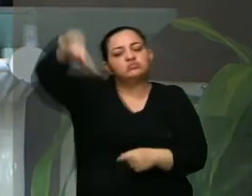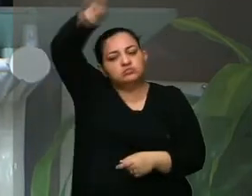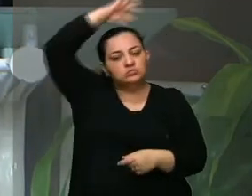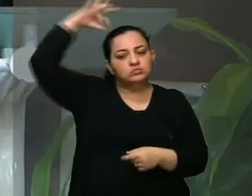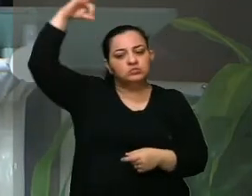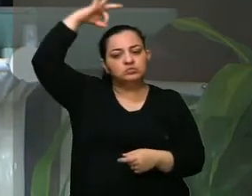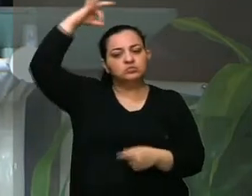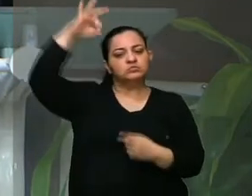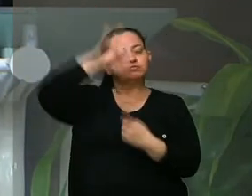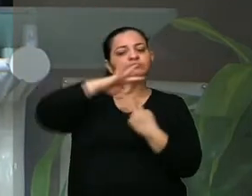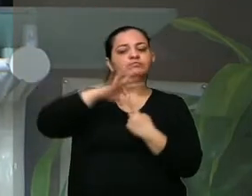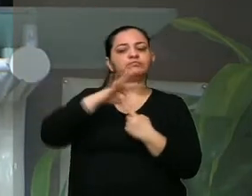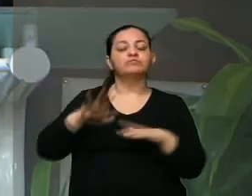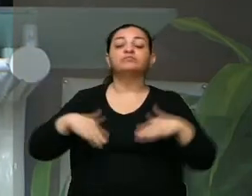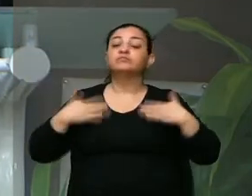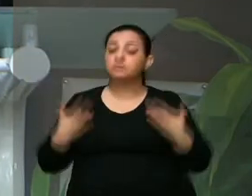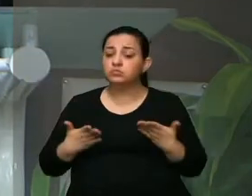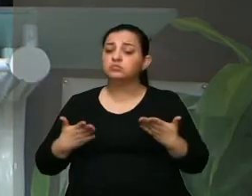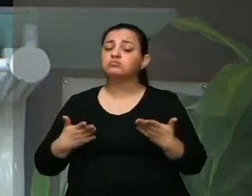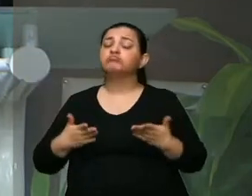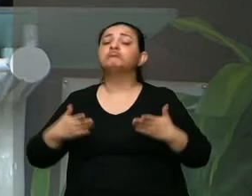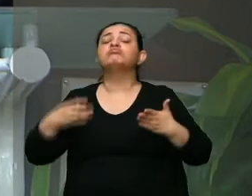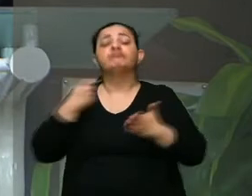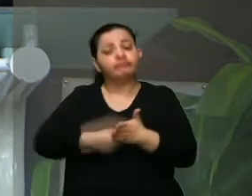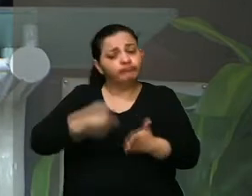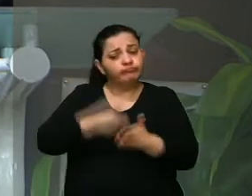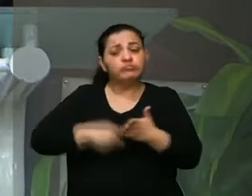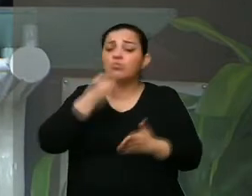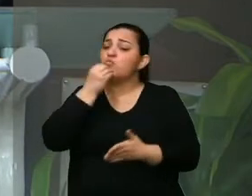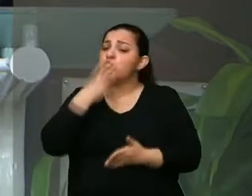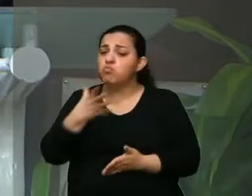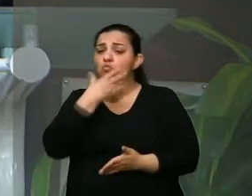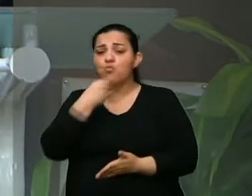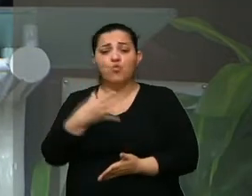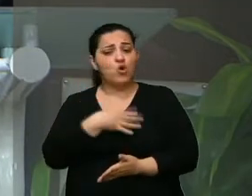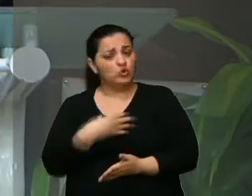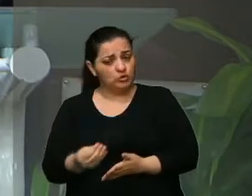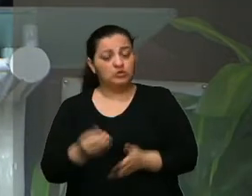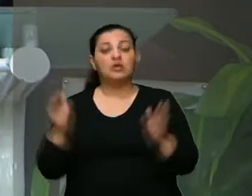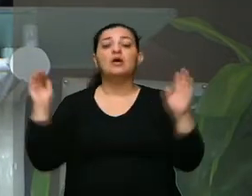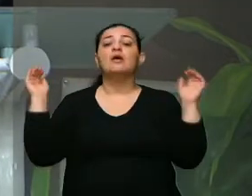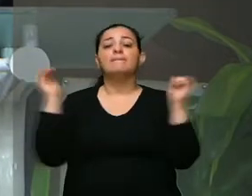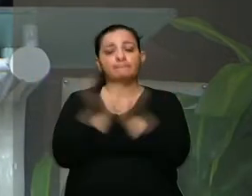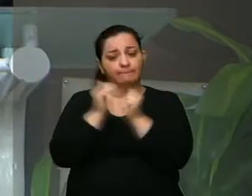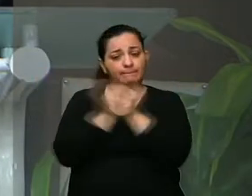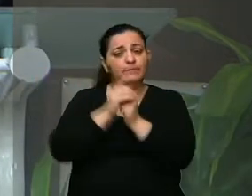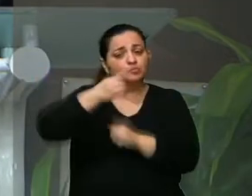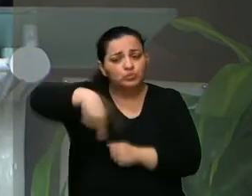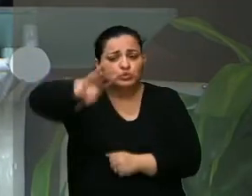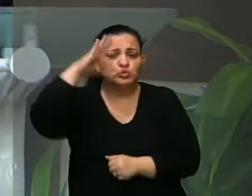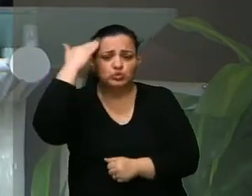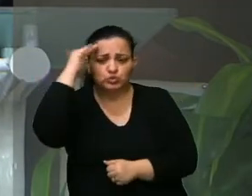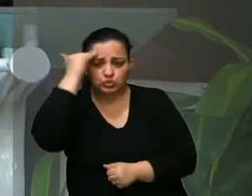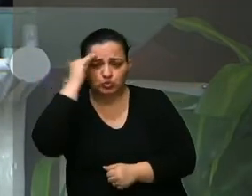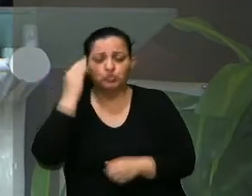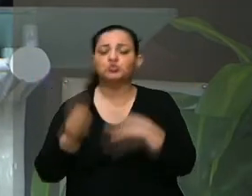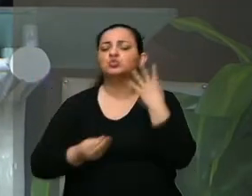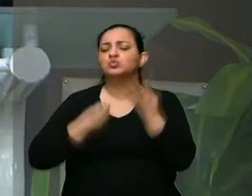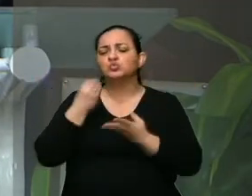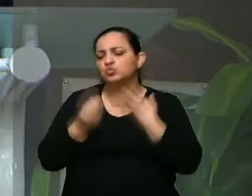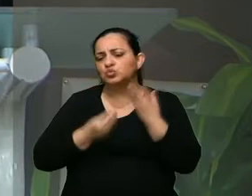santo então vamos ser bons filhos amem vocês compreenderão como